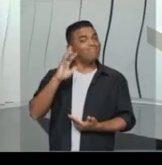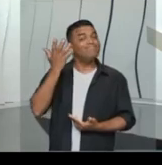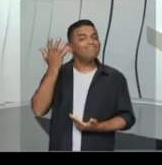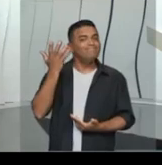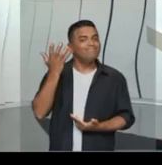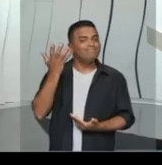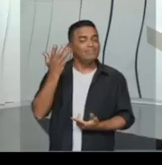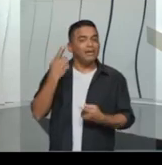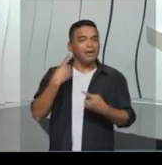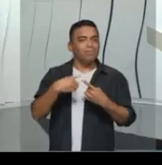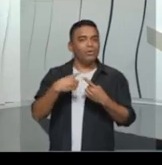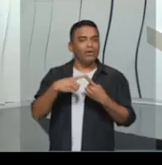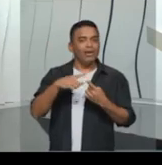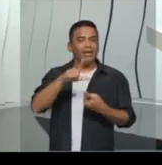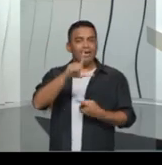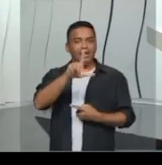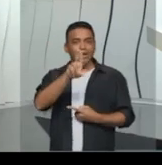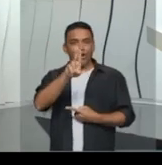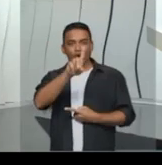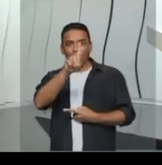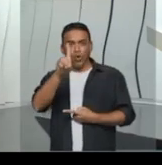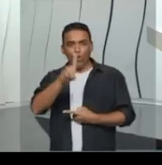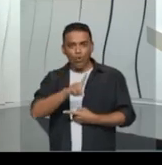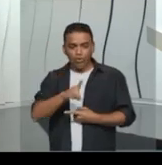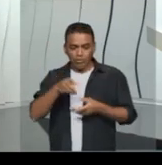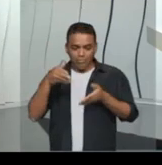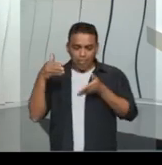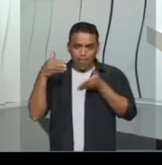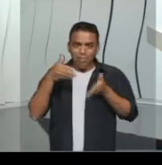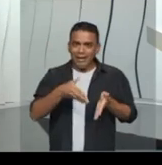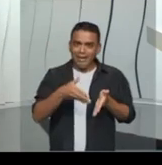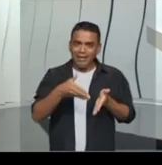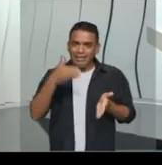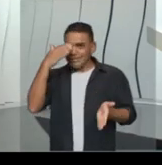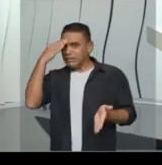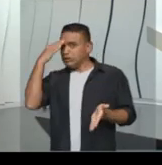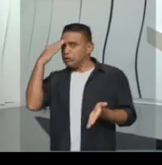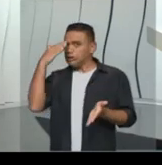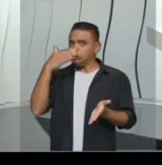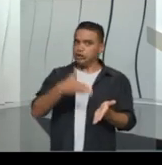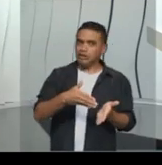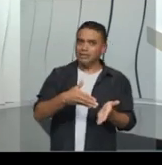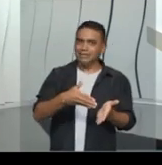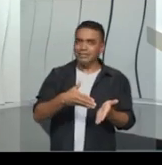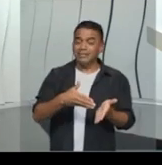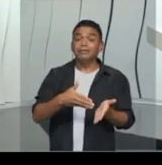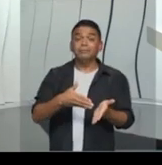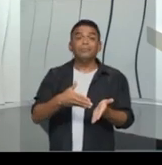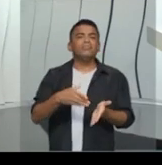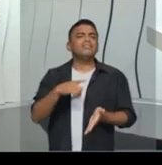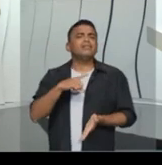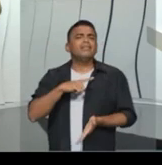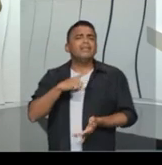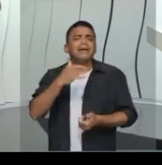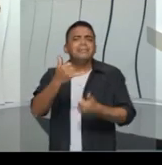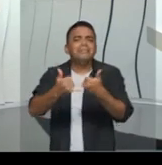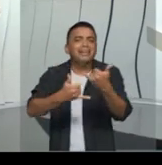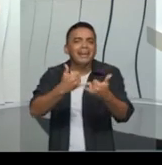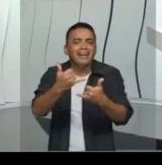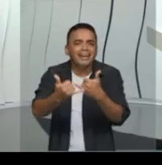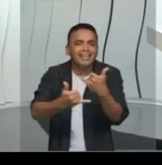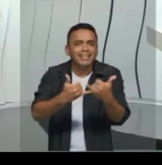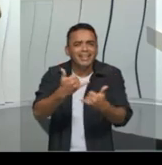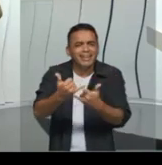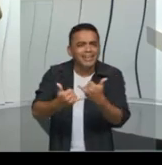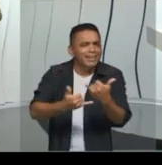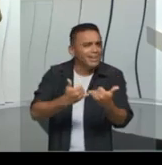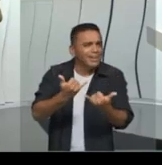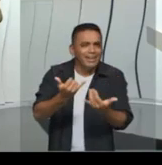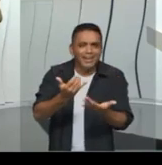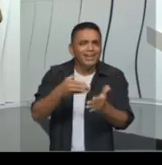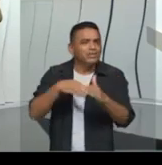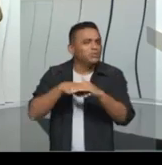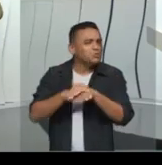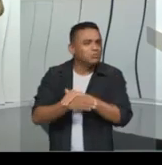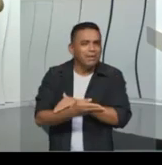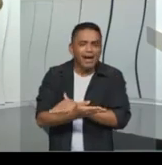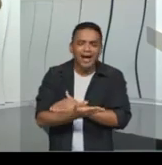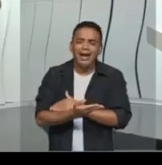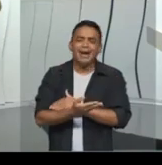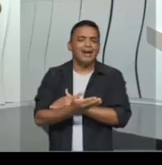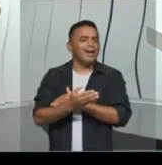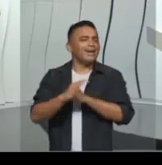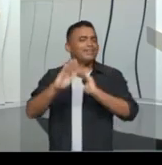porque a luz chega até elas. Existe uma brincadeira muito comum que fazemos na sala de